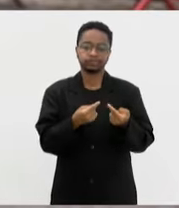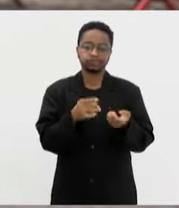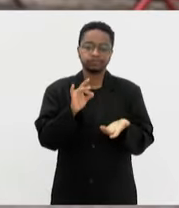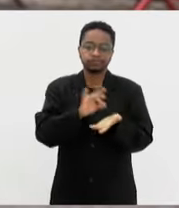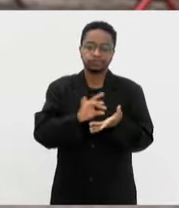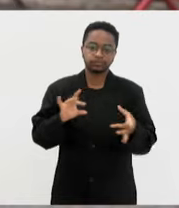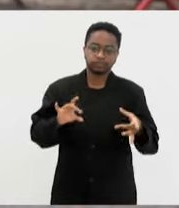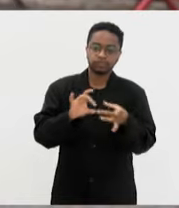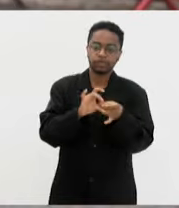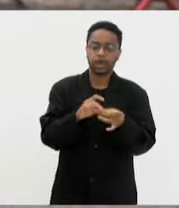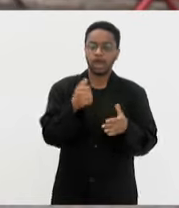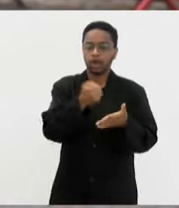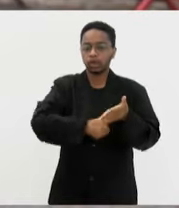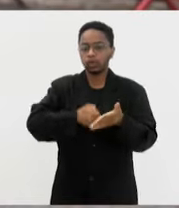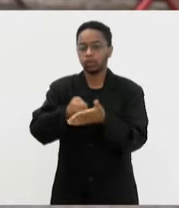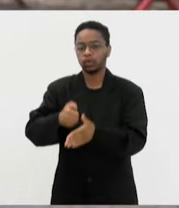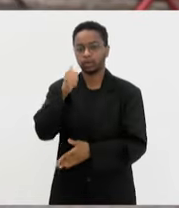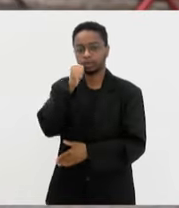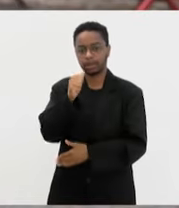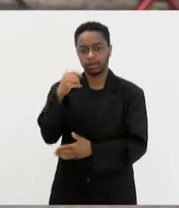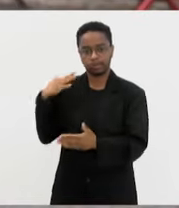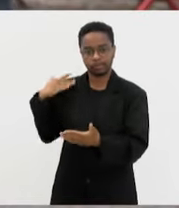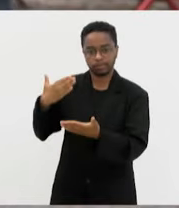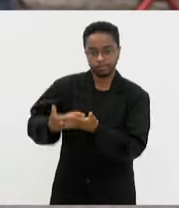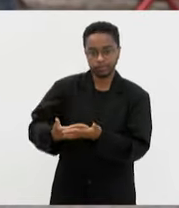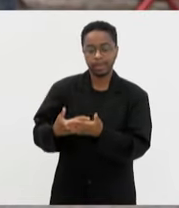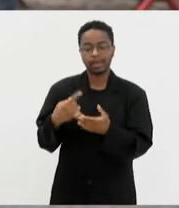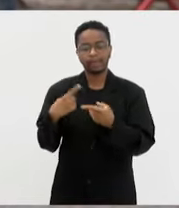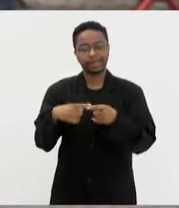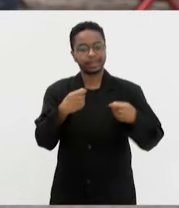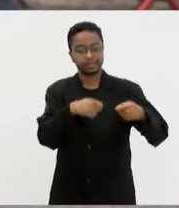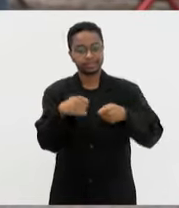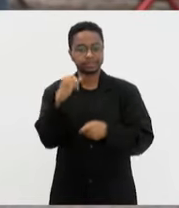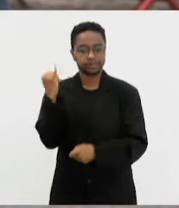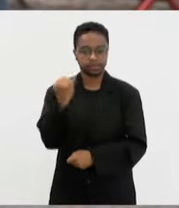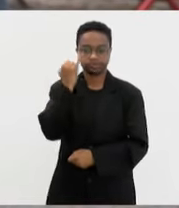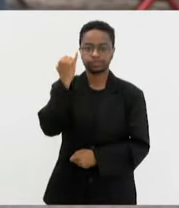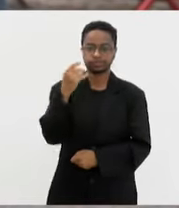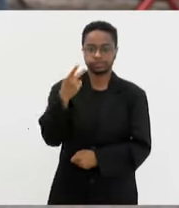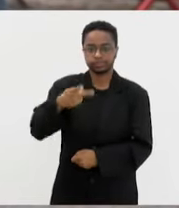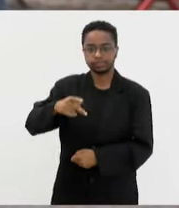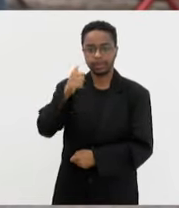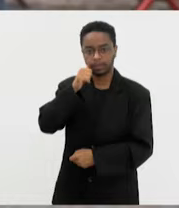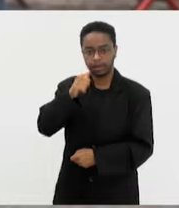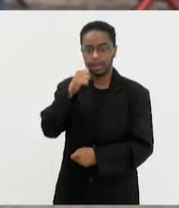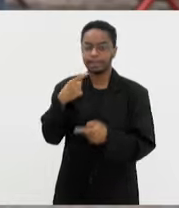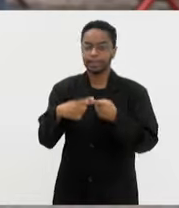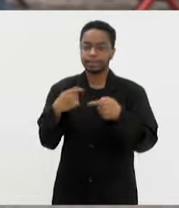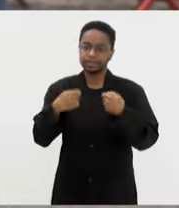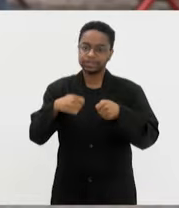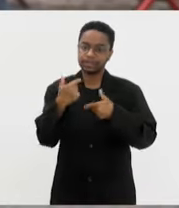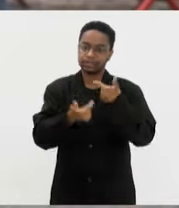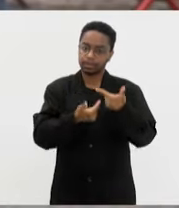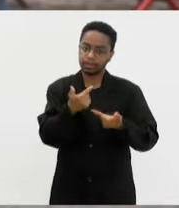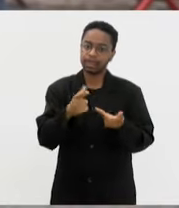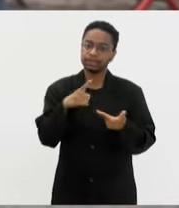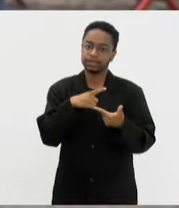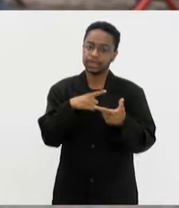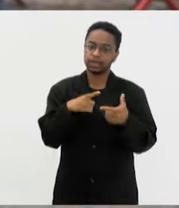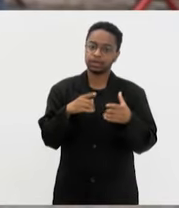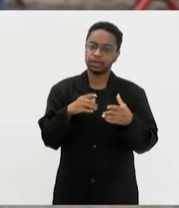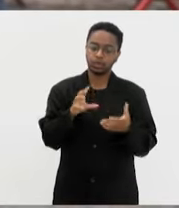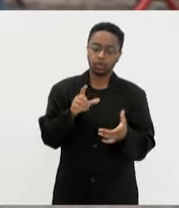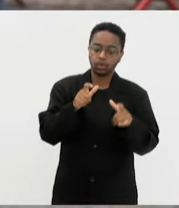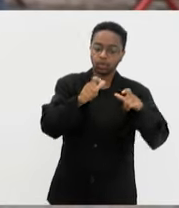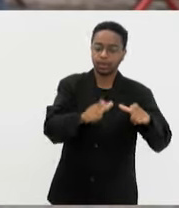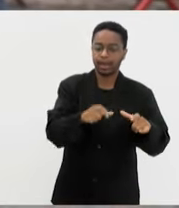da luta das mulheres. Né? Foi uma demanda muito grande das mulheres. Né? A demanda por trabalho, a gente também tem aqui um equipamento